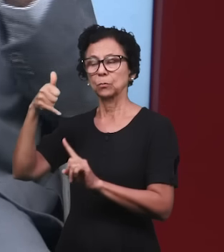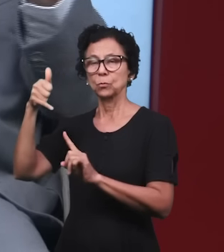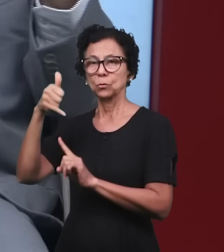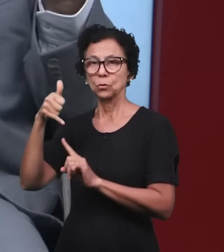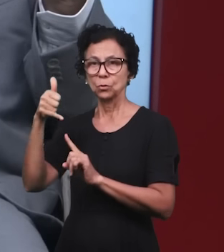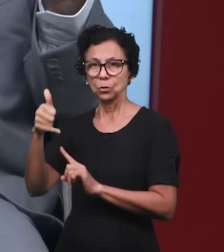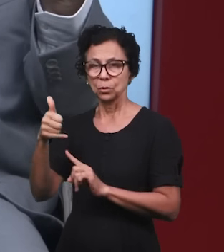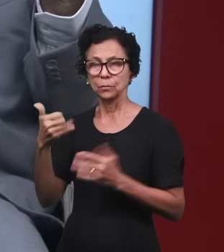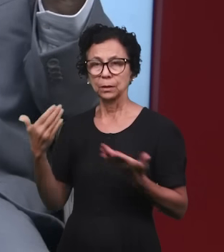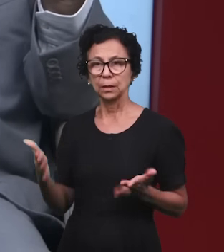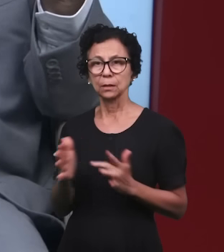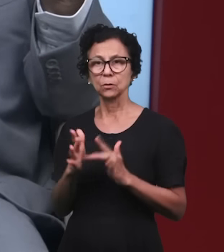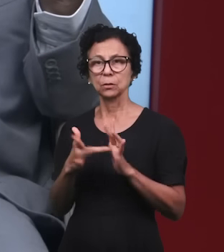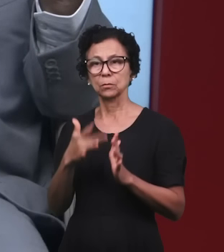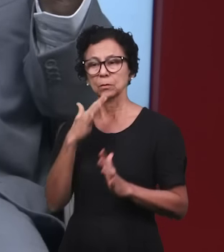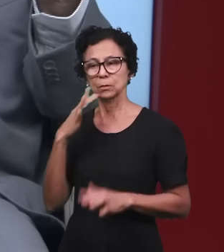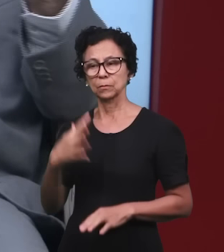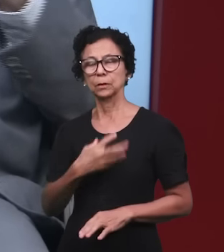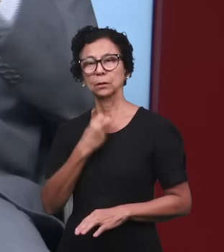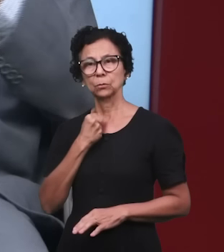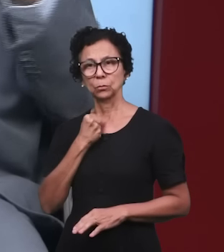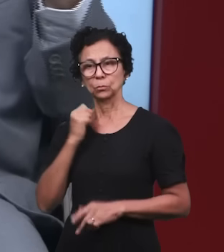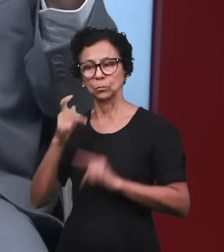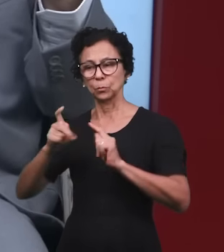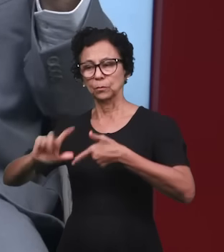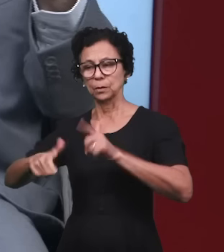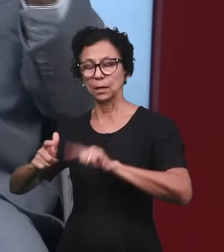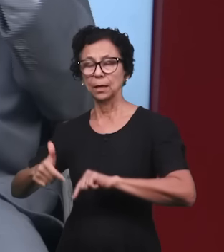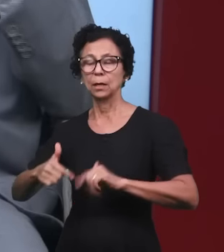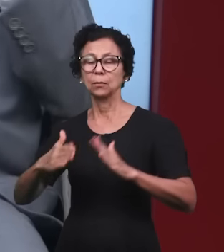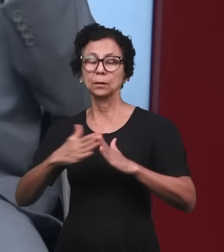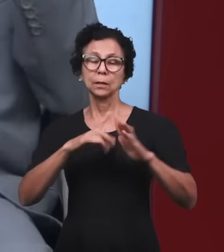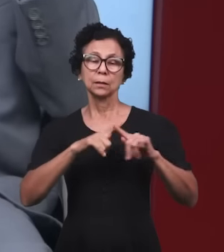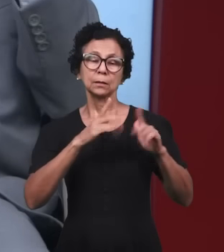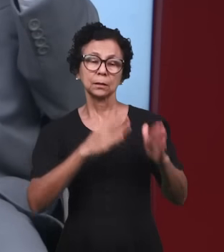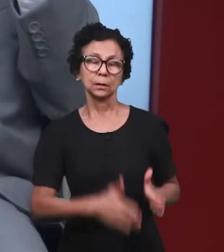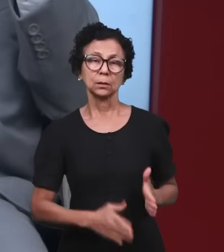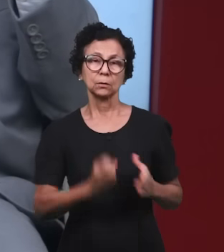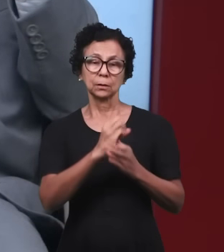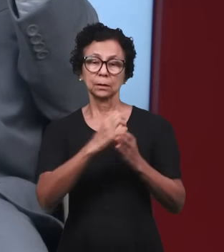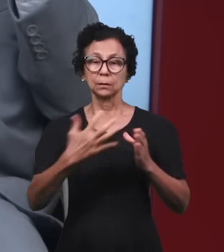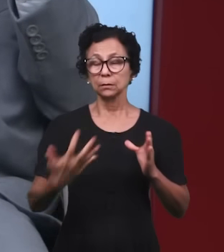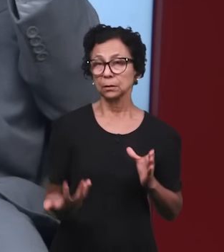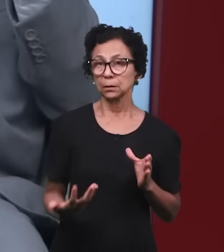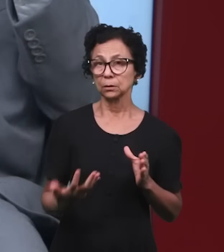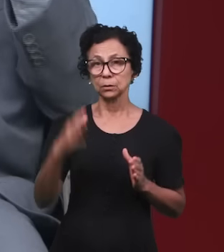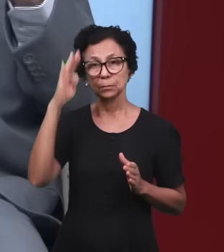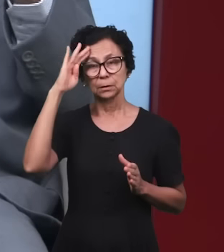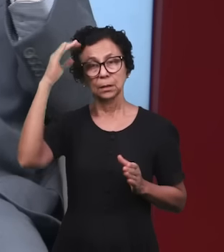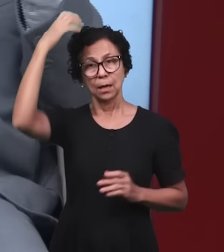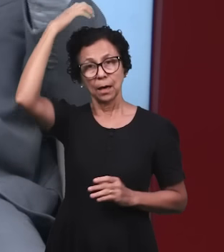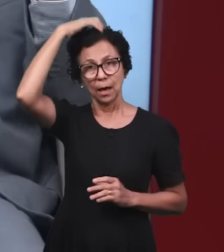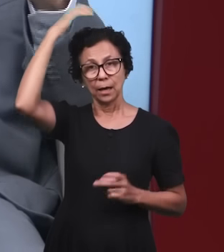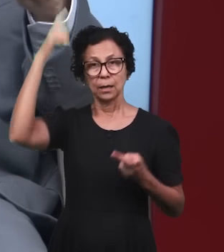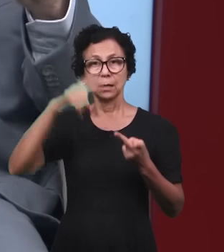retratando o Salvador de Israel e da Igreja, tendo vários atributos, sendo os principais: